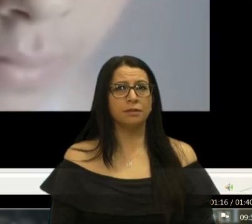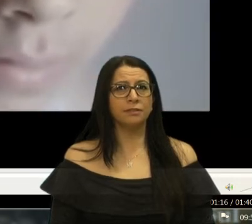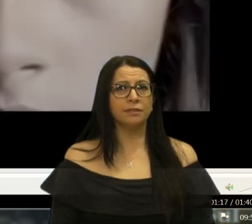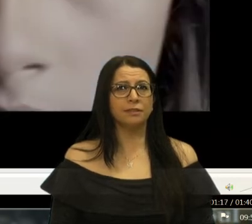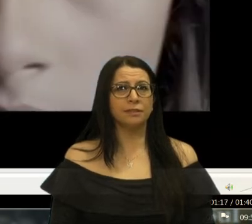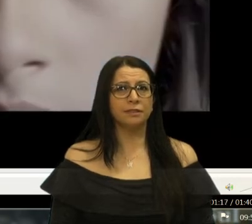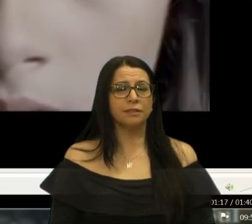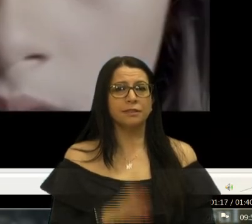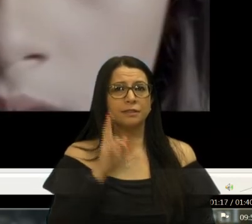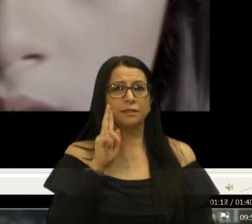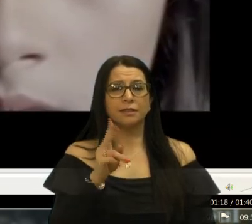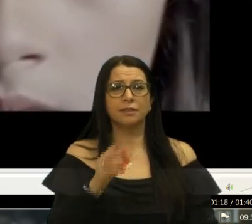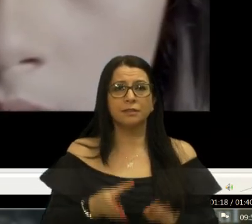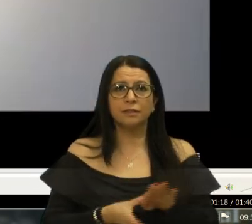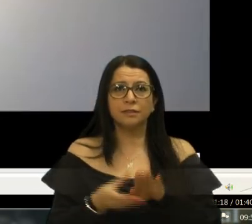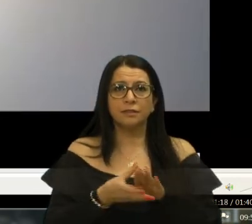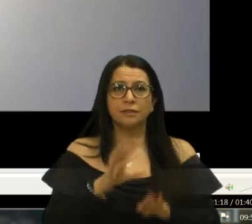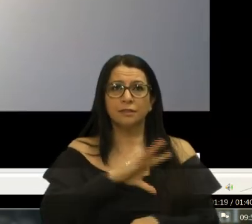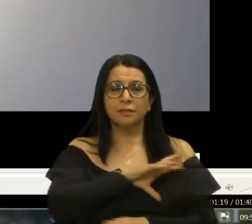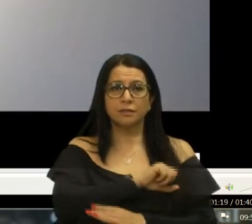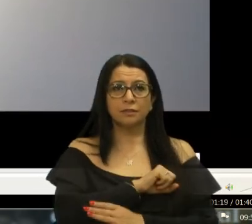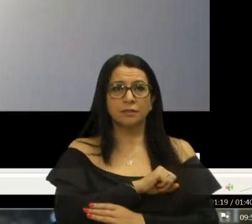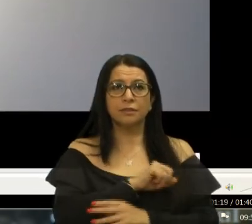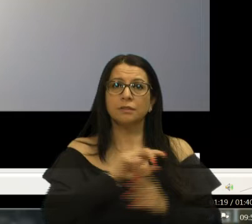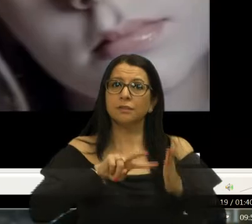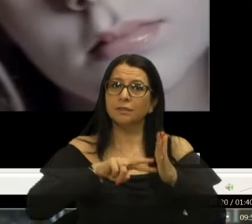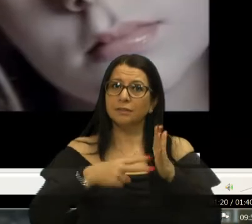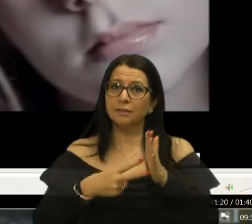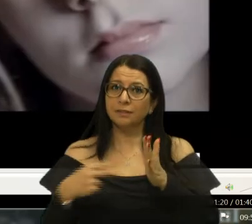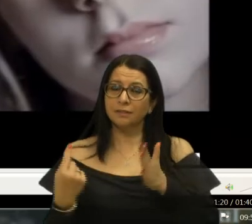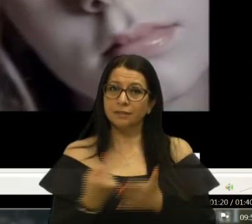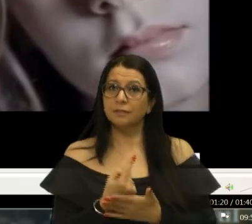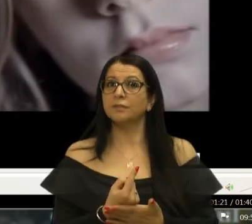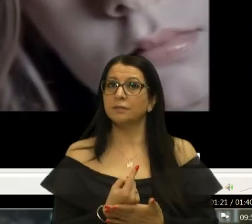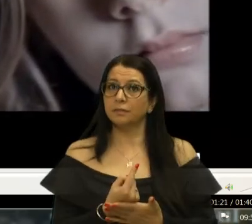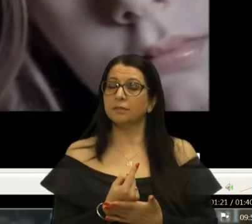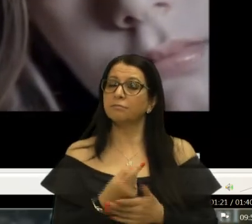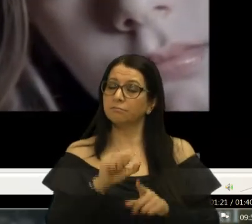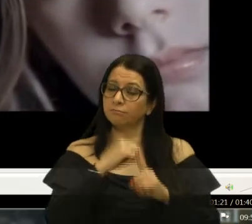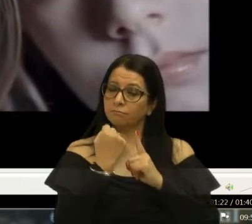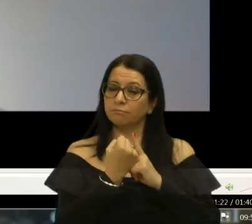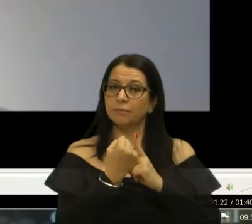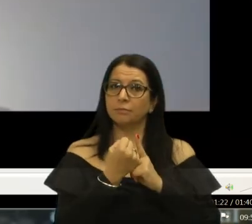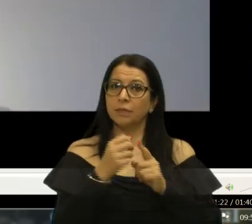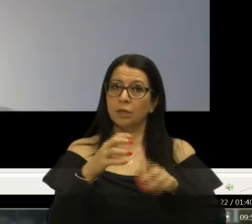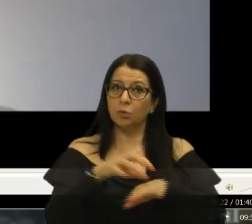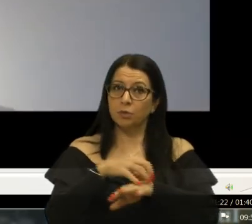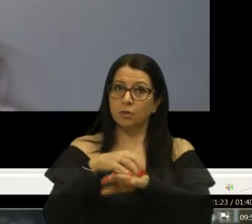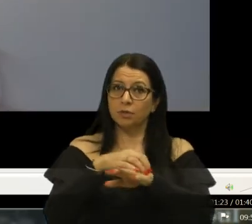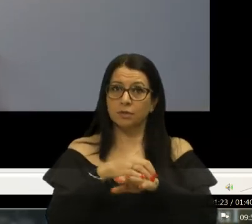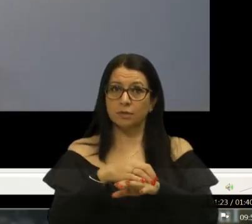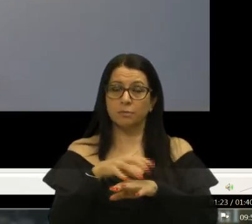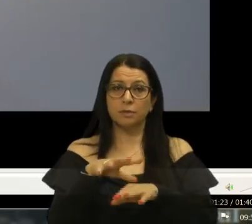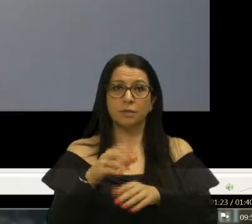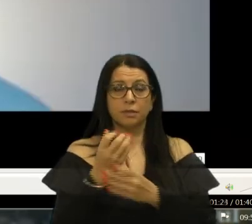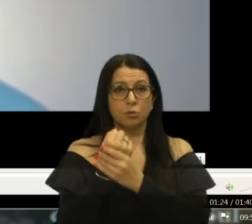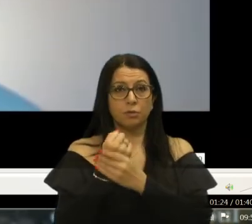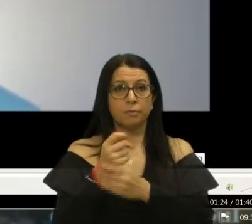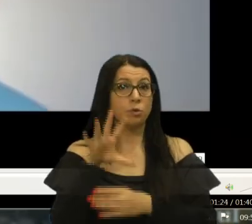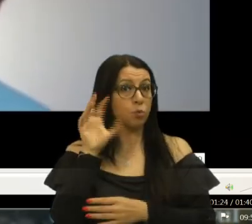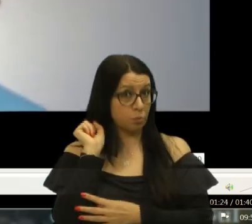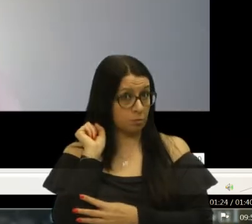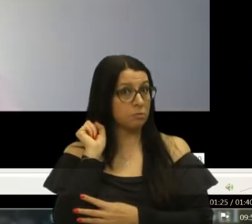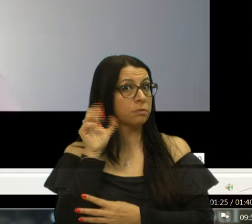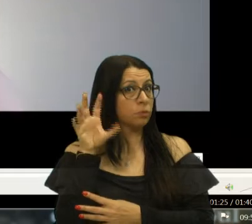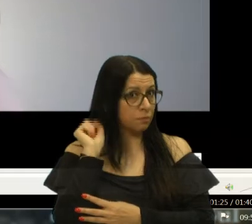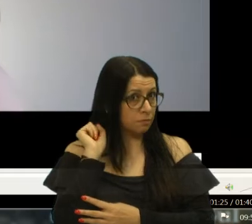Ouvir o conselho de quem te ama faz todo sentido. Faça sua parte para um trânsito mais seguro. Me ouça, me ouça, me